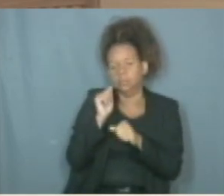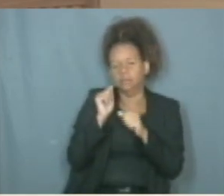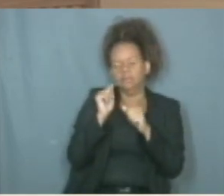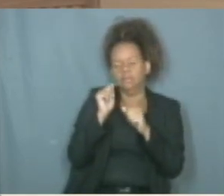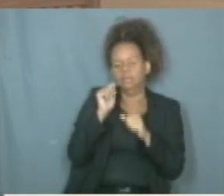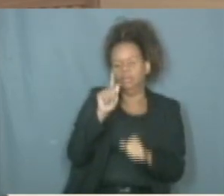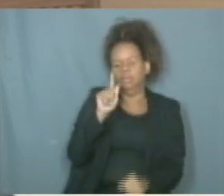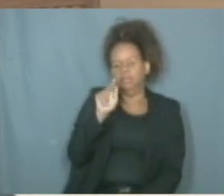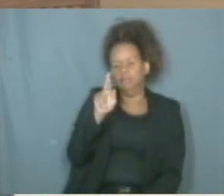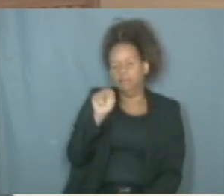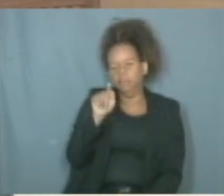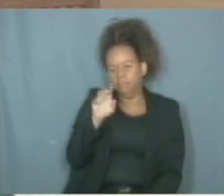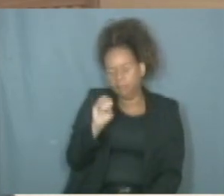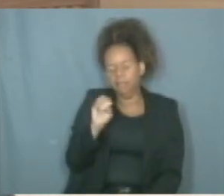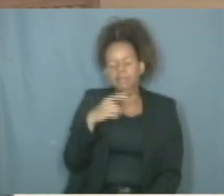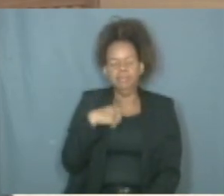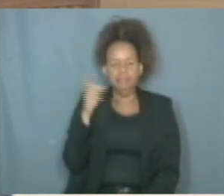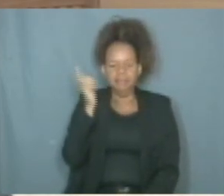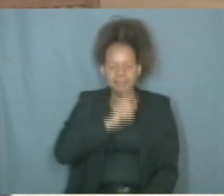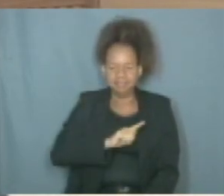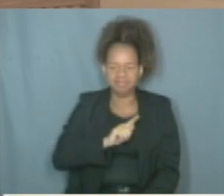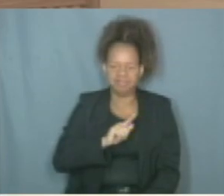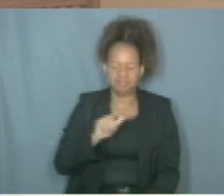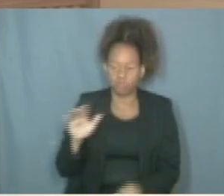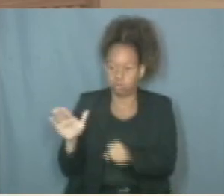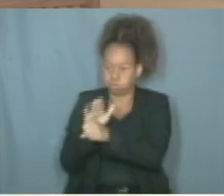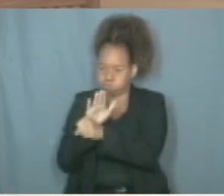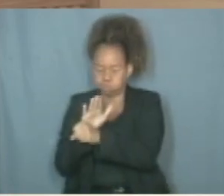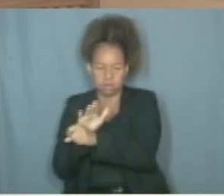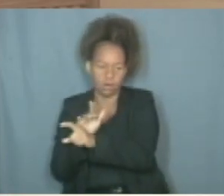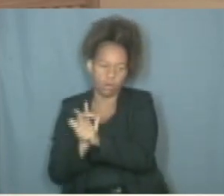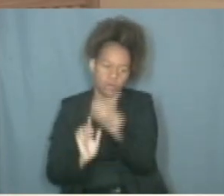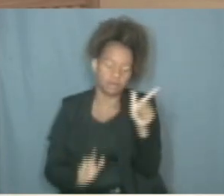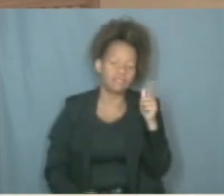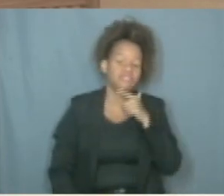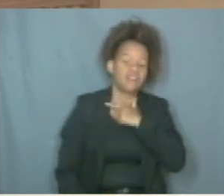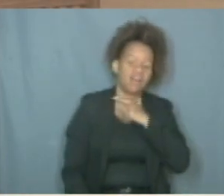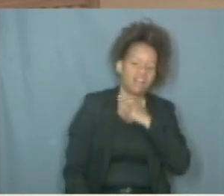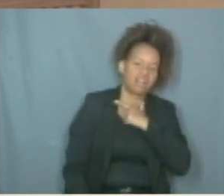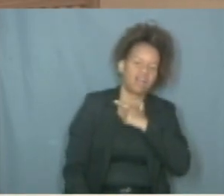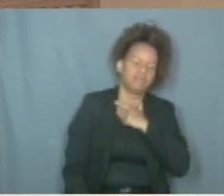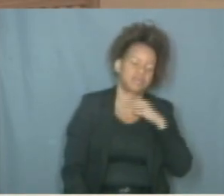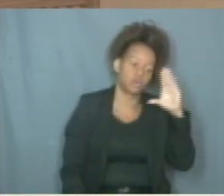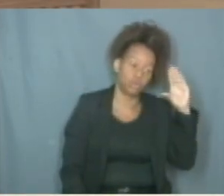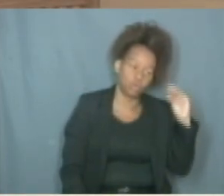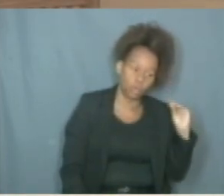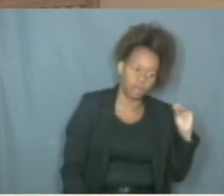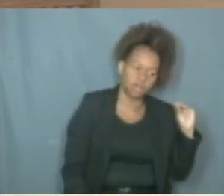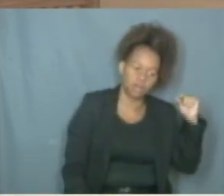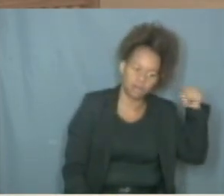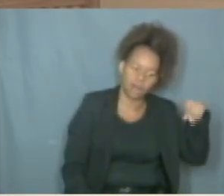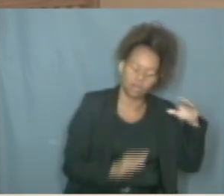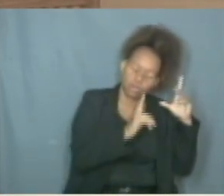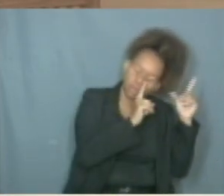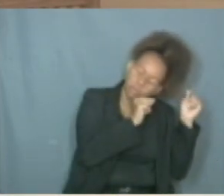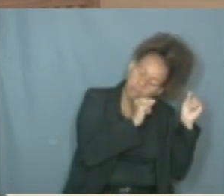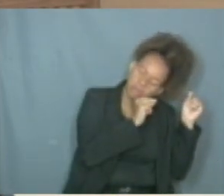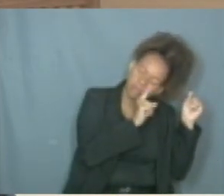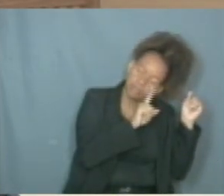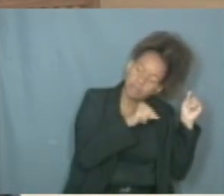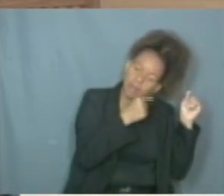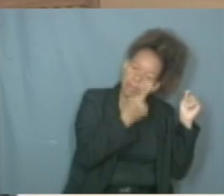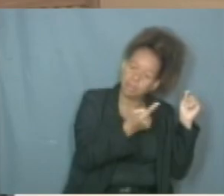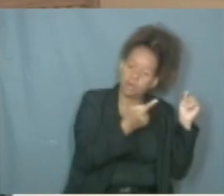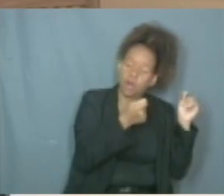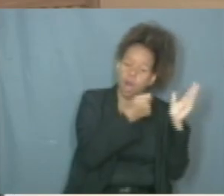quando não está lotada ela consegue a vaga, ela passa a noite no abrigo e depois